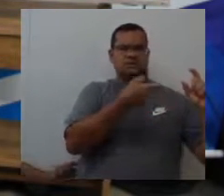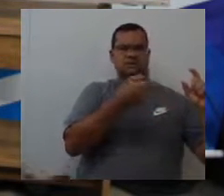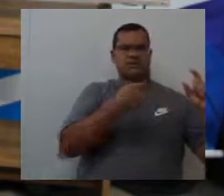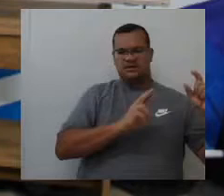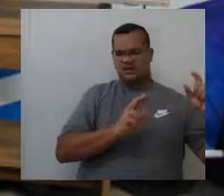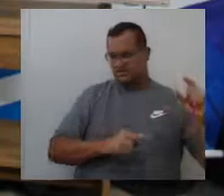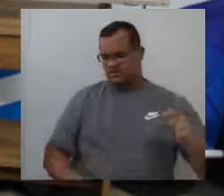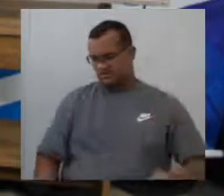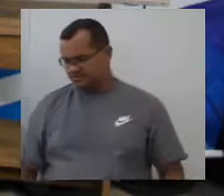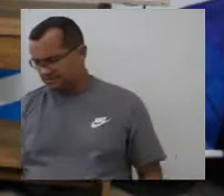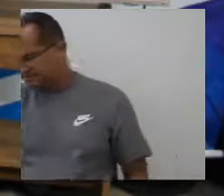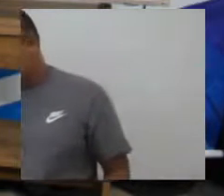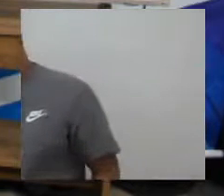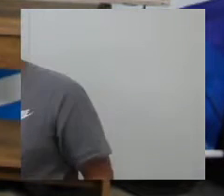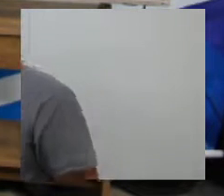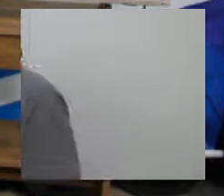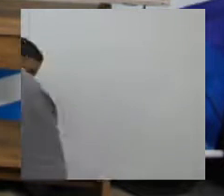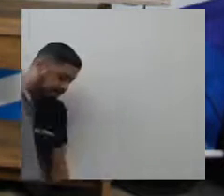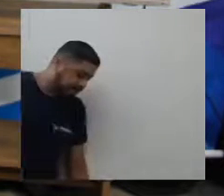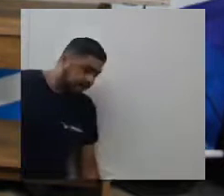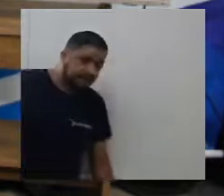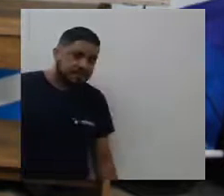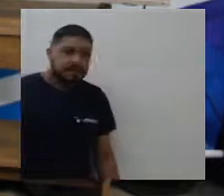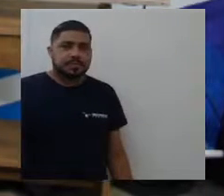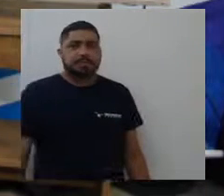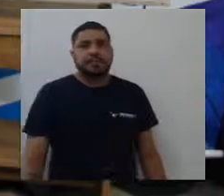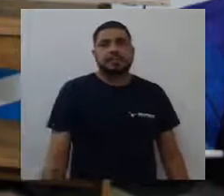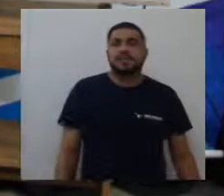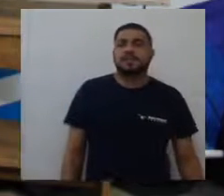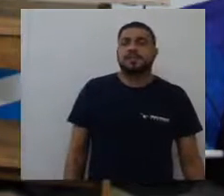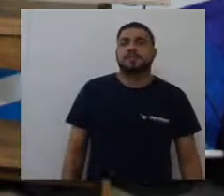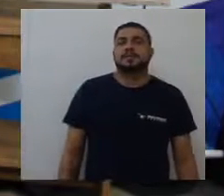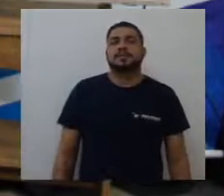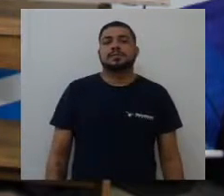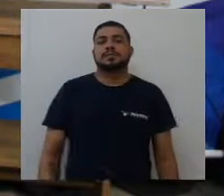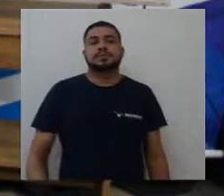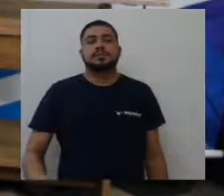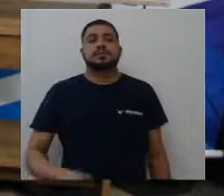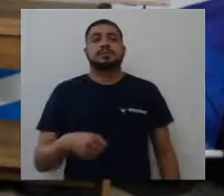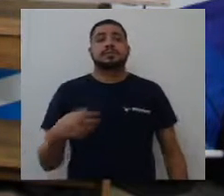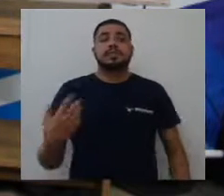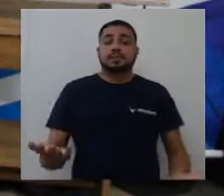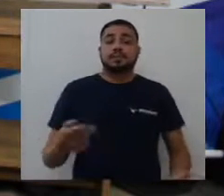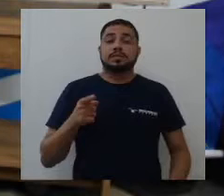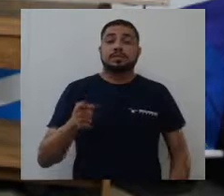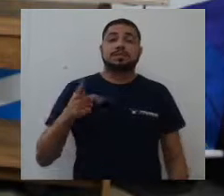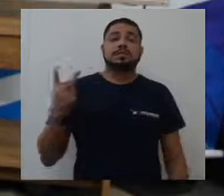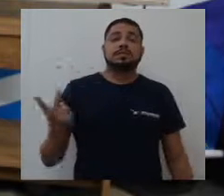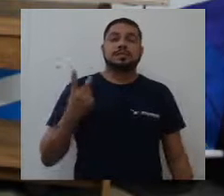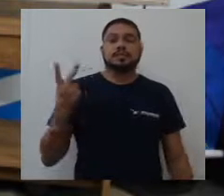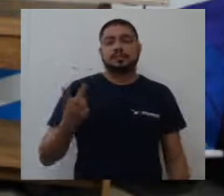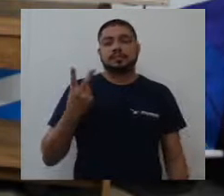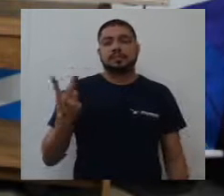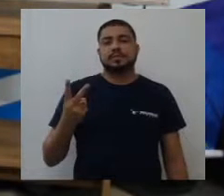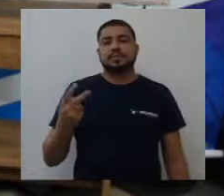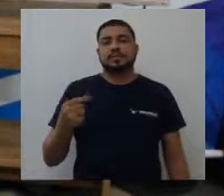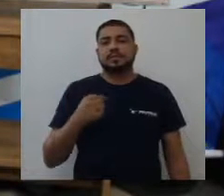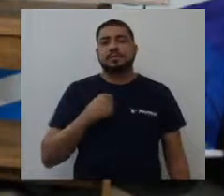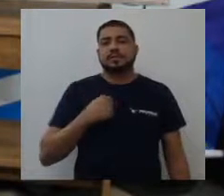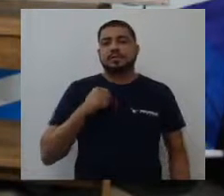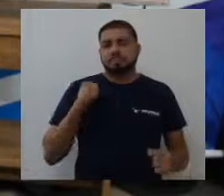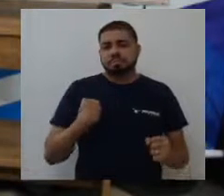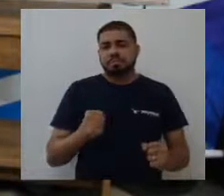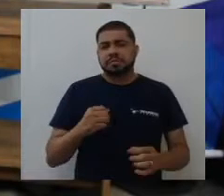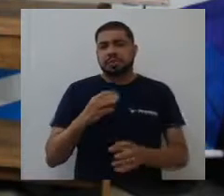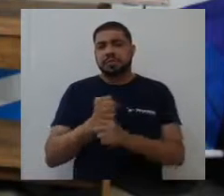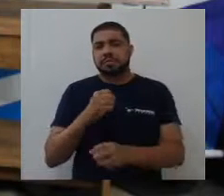R$120, só que depois da pandemia ele aumentou 20% do preço. Esse valor eu vou poder